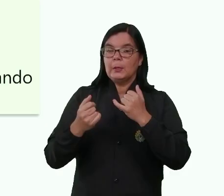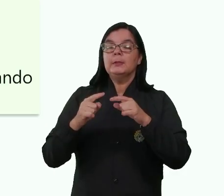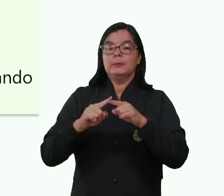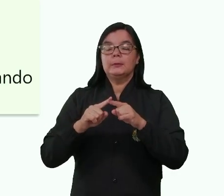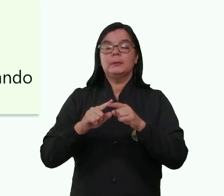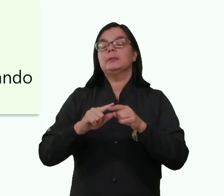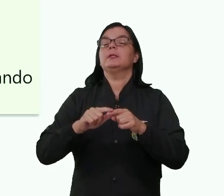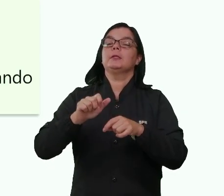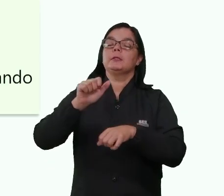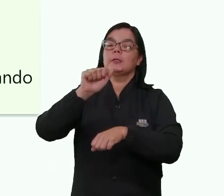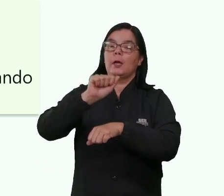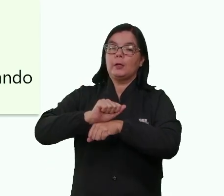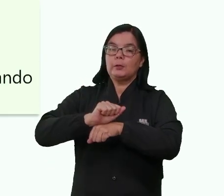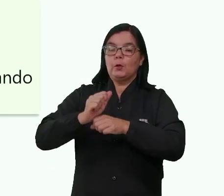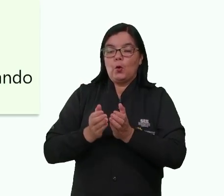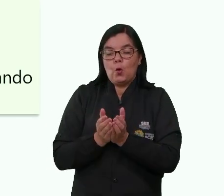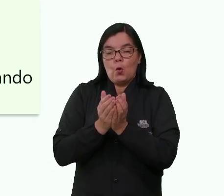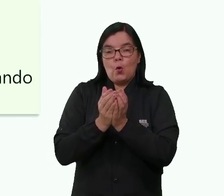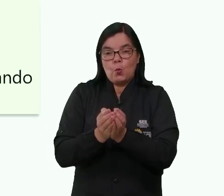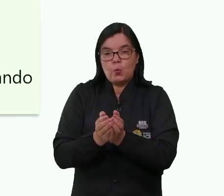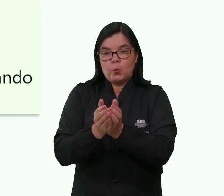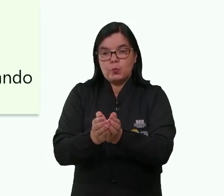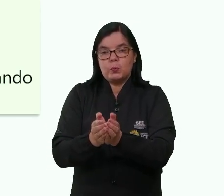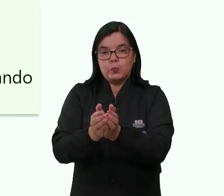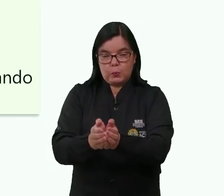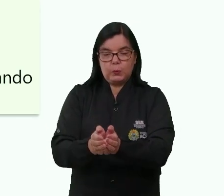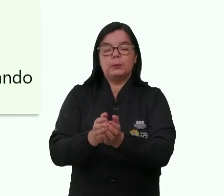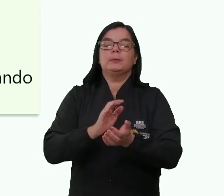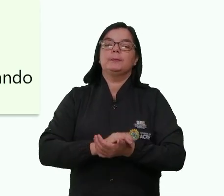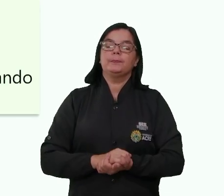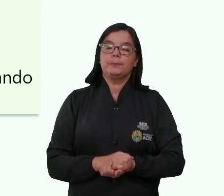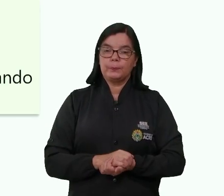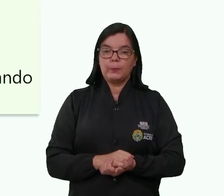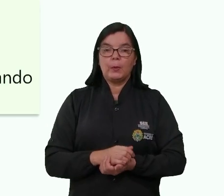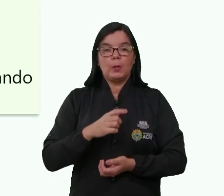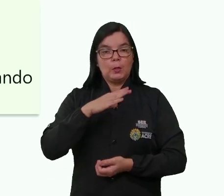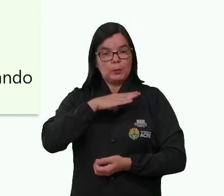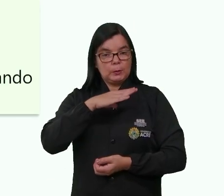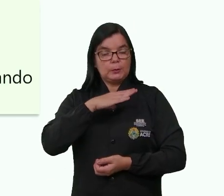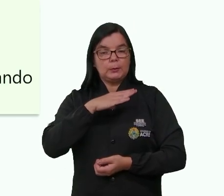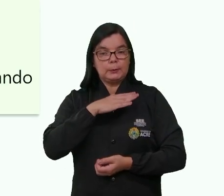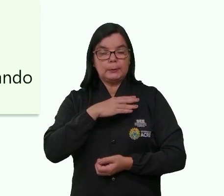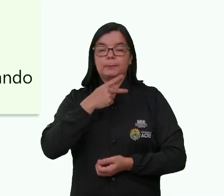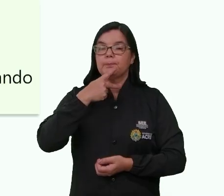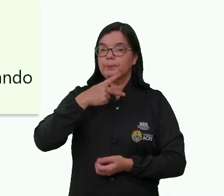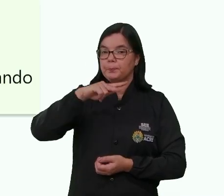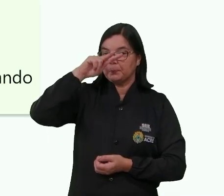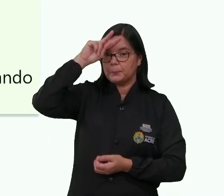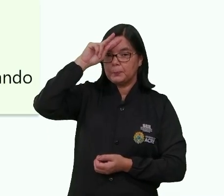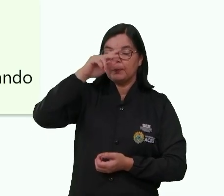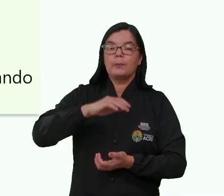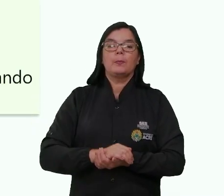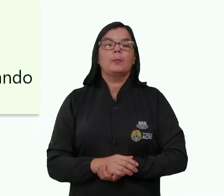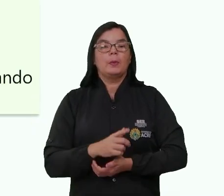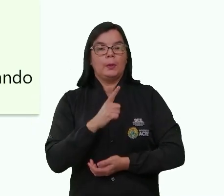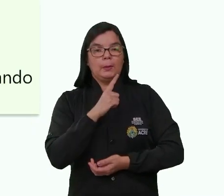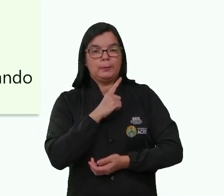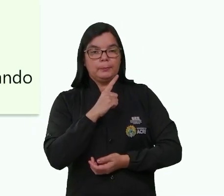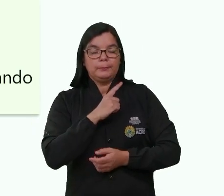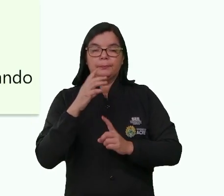Brasil, bem encostadinho da cidade de Inhampare, cidade peruana. Então,